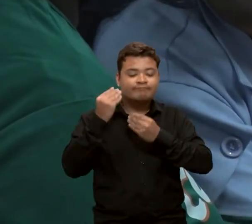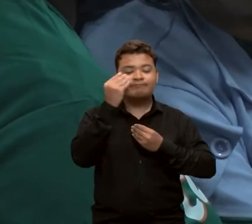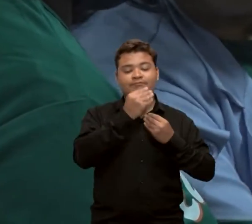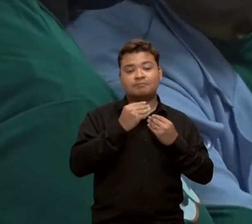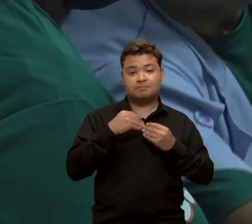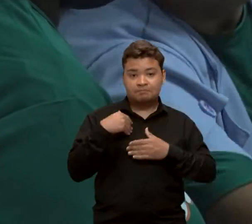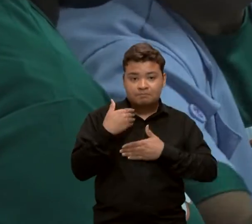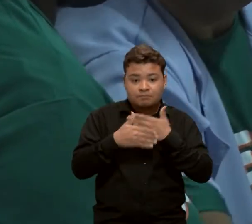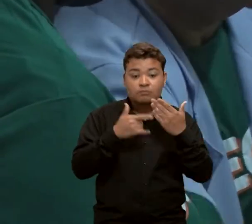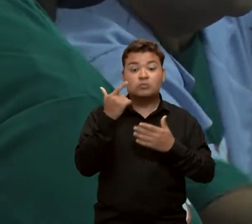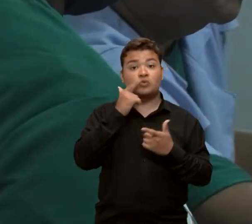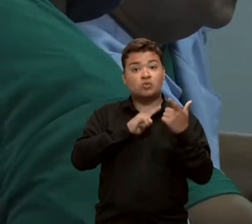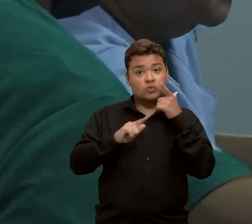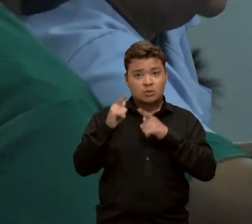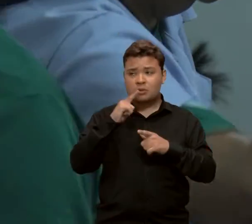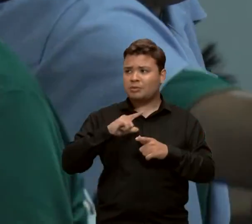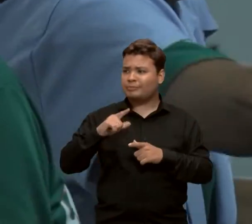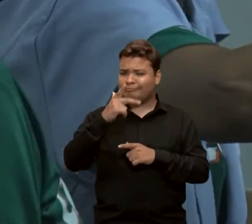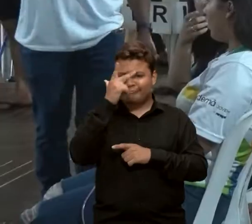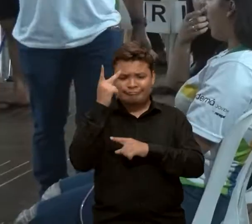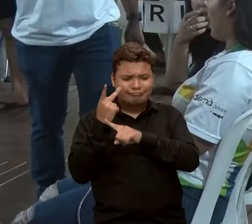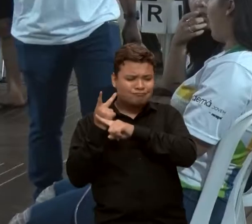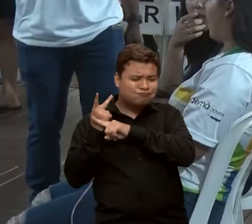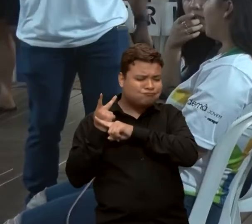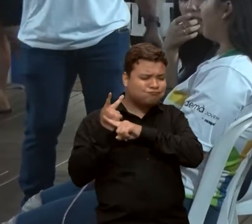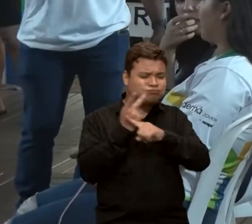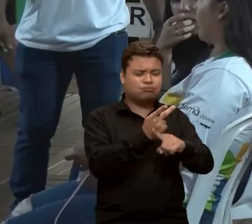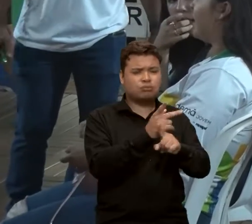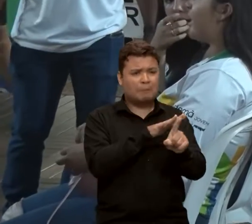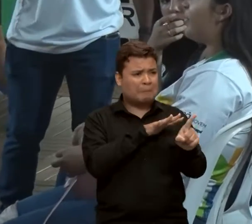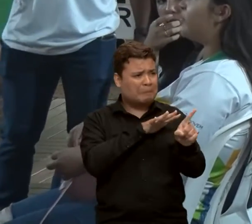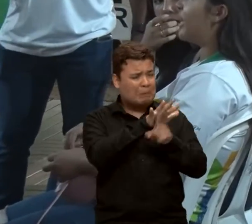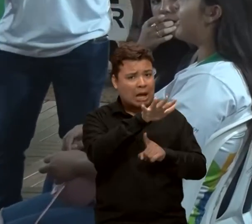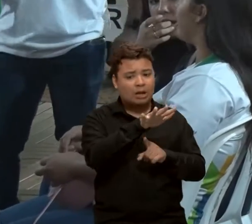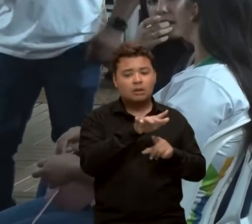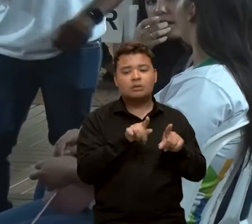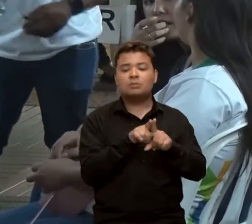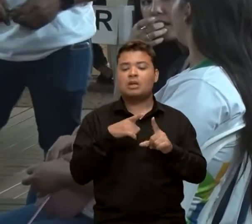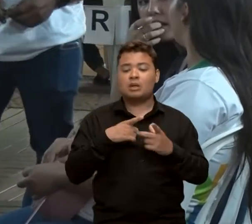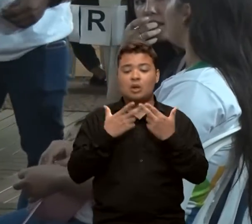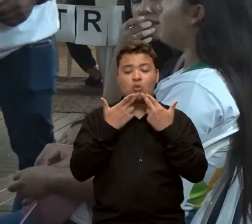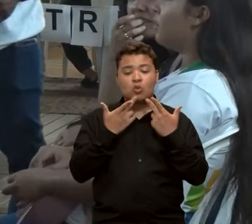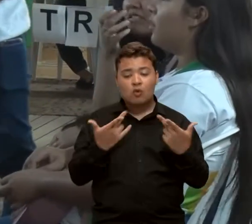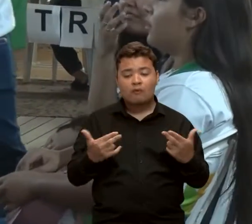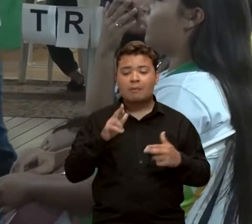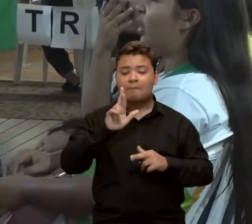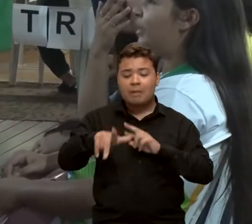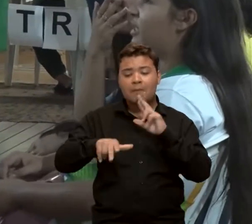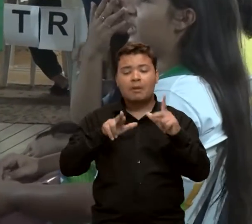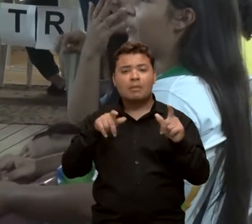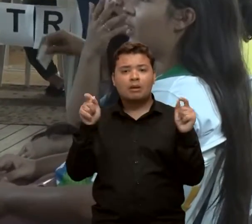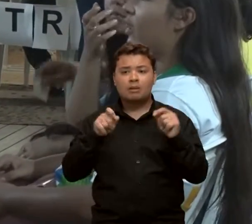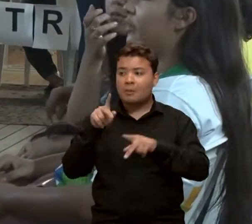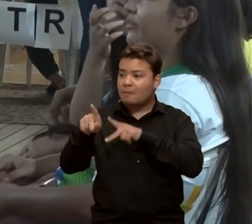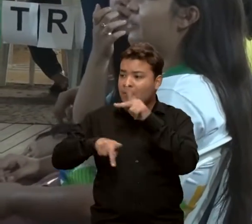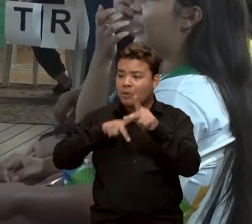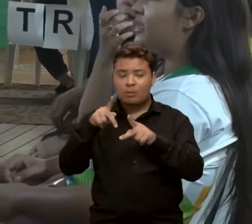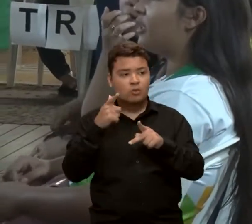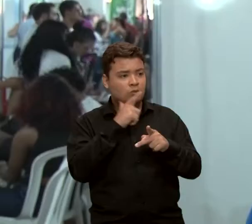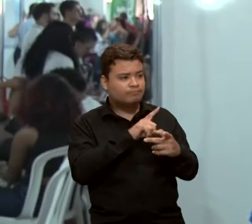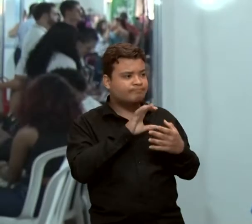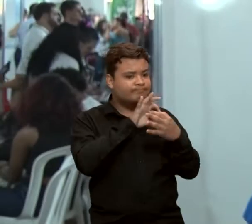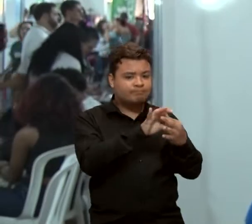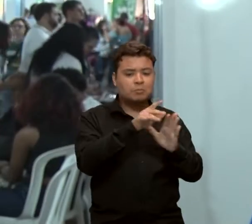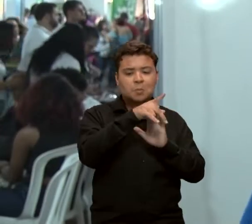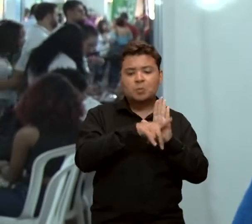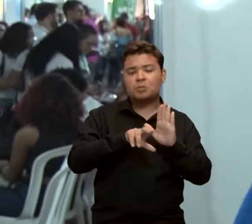também são os mais procurados, né? E agora a gente está trazendo essas outras novidades para aproximar mais ainda a população dos demais projetos que